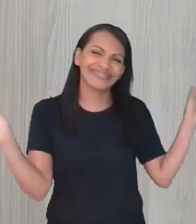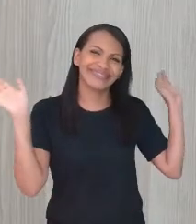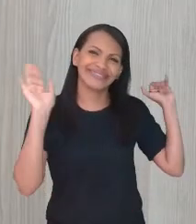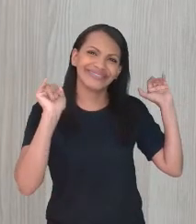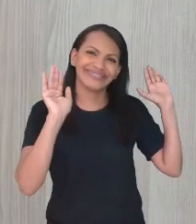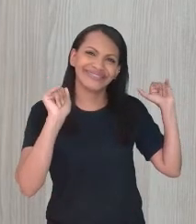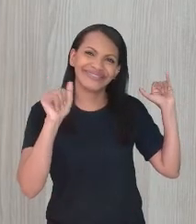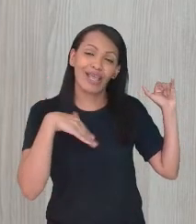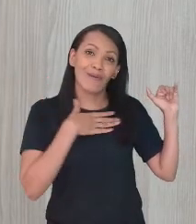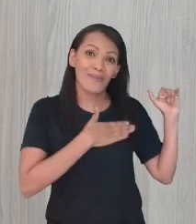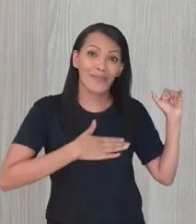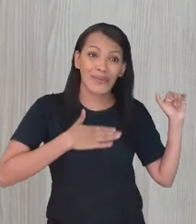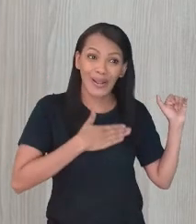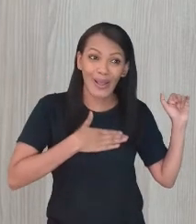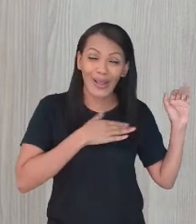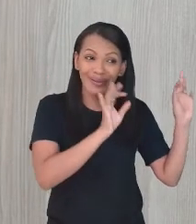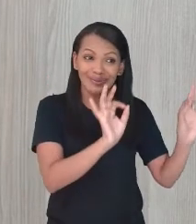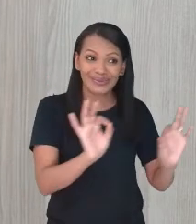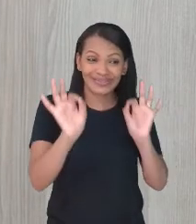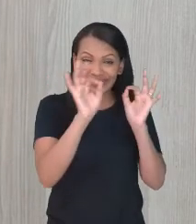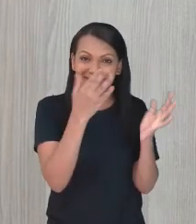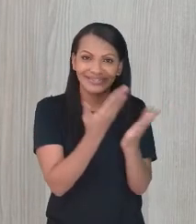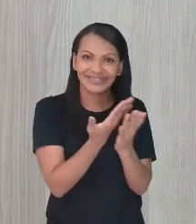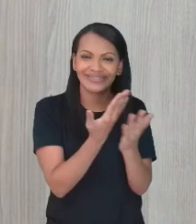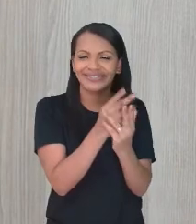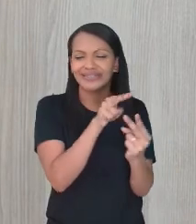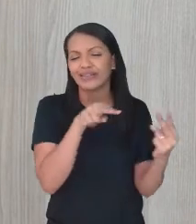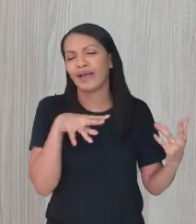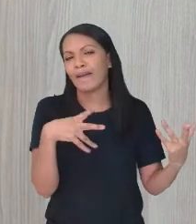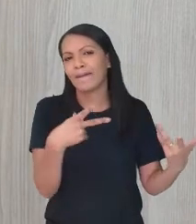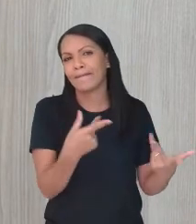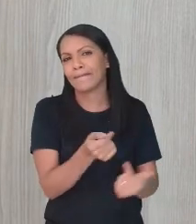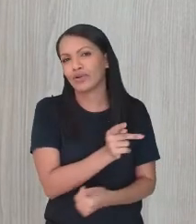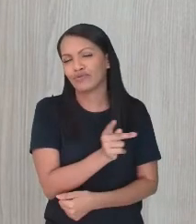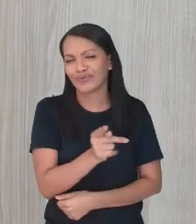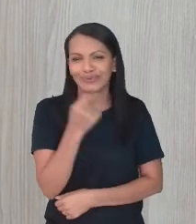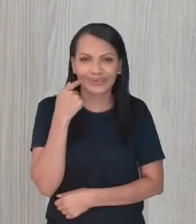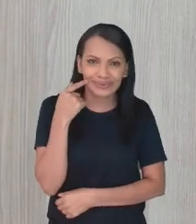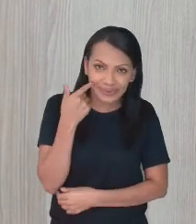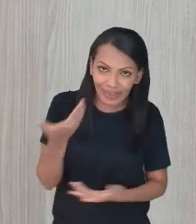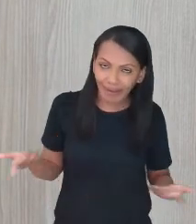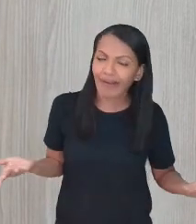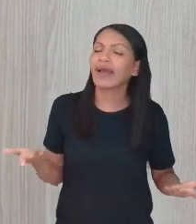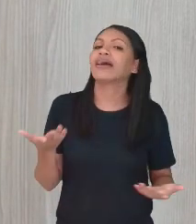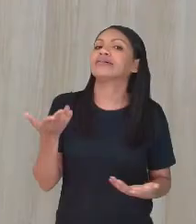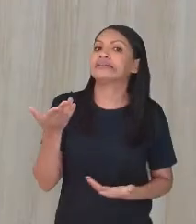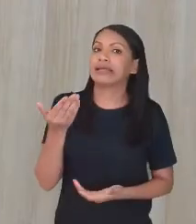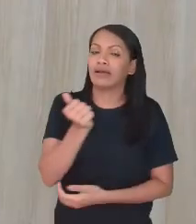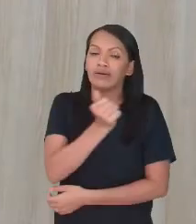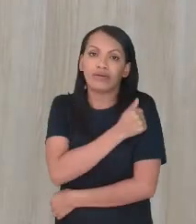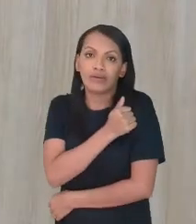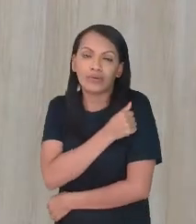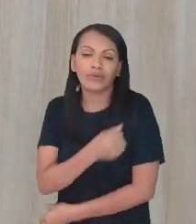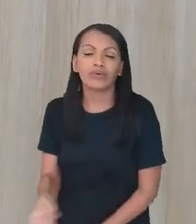turma. Foi um prazer acompanhar essa maravilhosa aula do professor Pedro. É